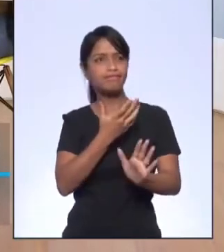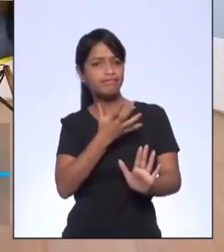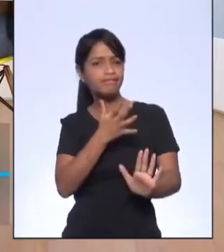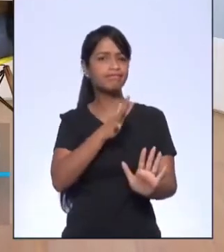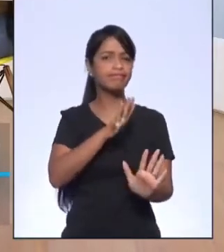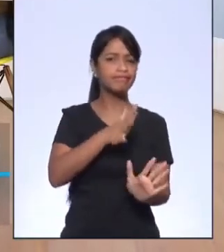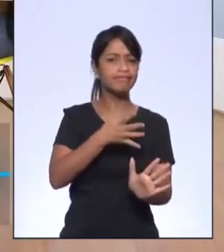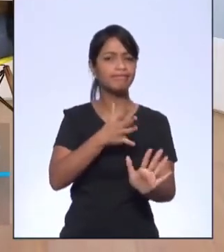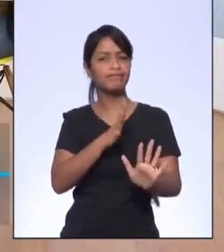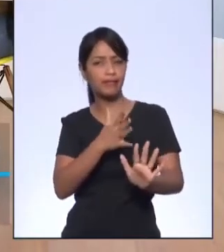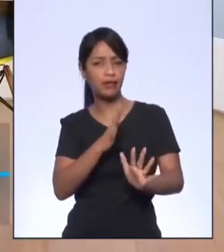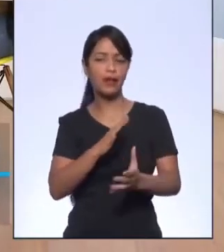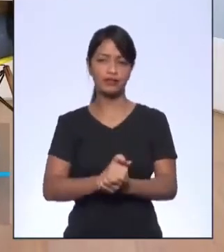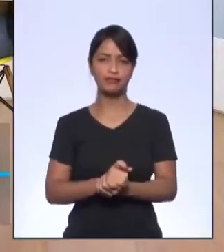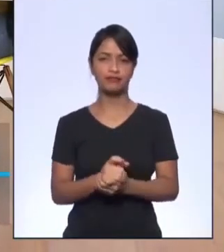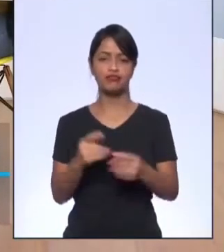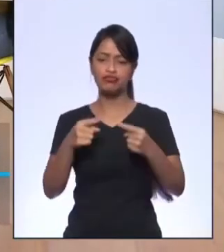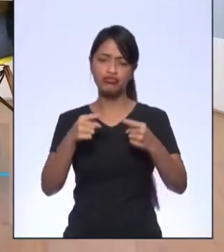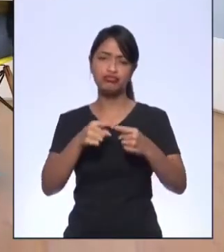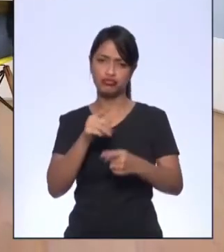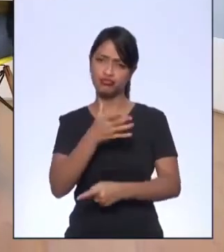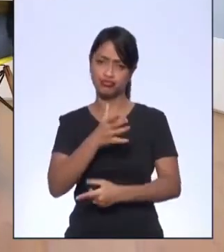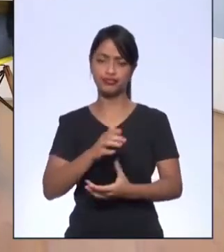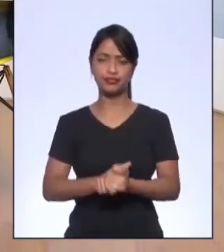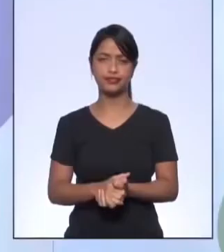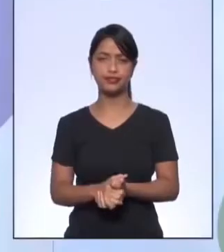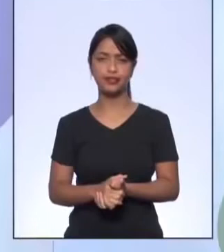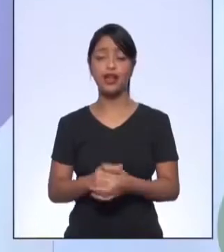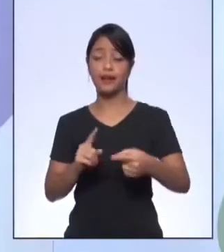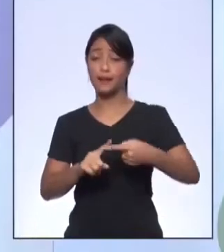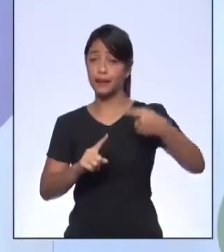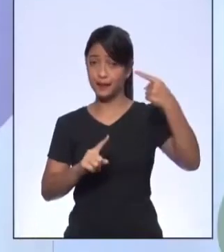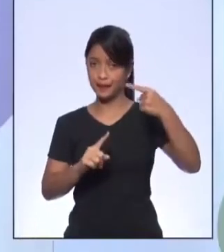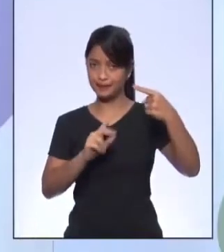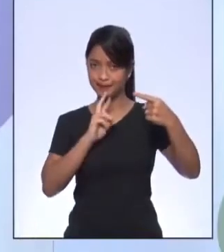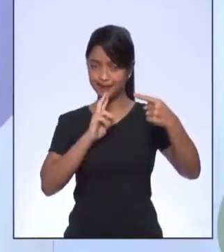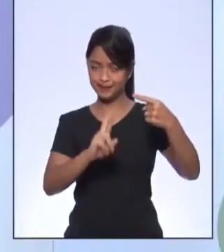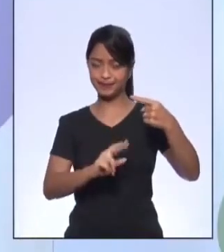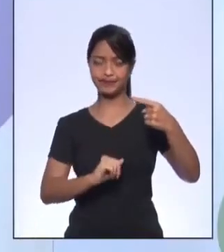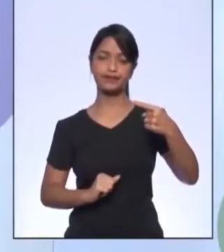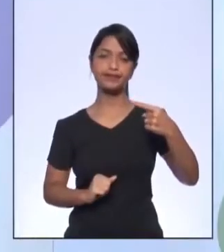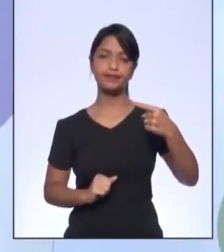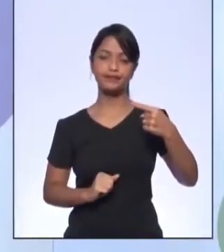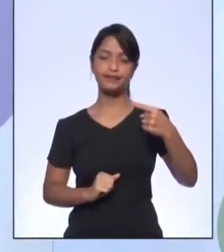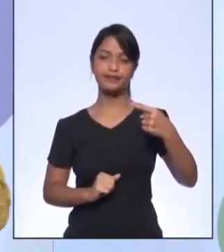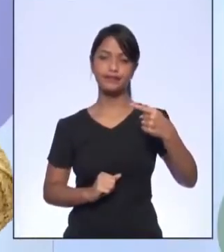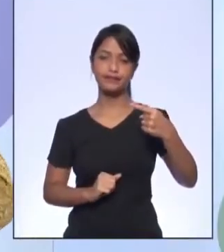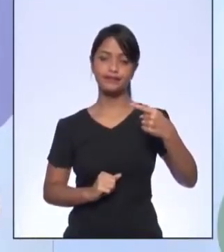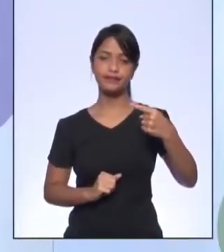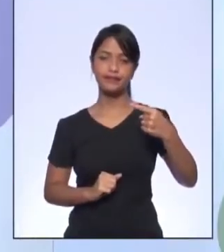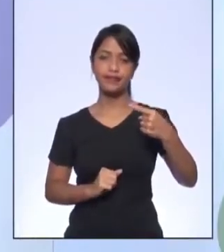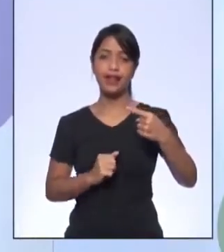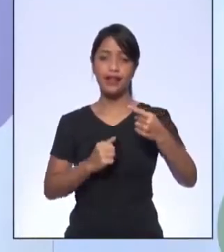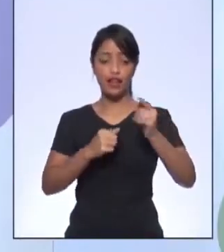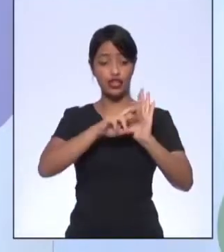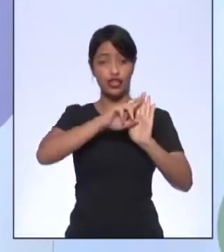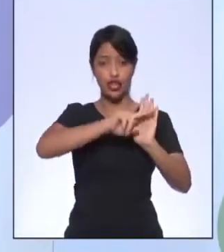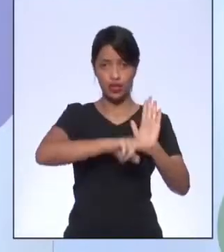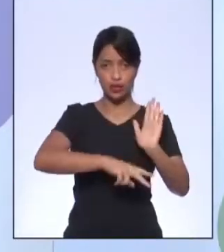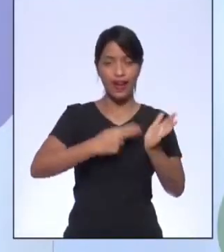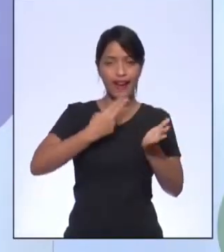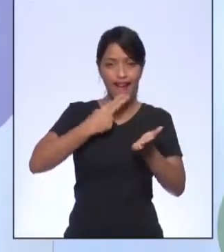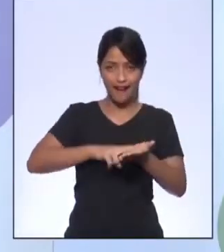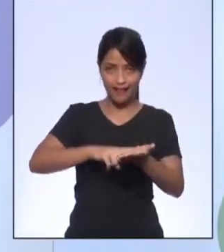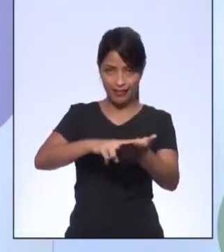para o caminho aí, Juan. Vamos lá. Primeira, então, o que significa, aliás, quais são as características do gênero carta,